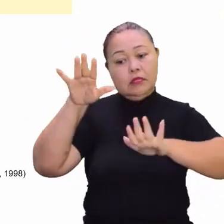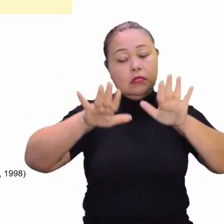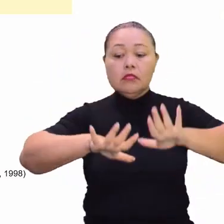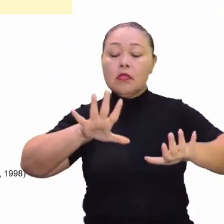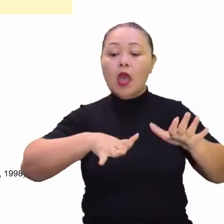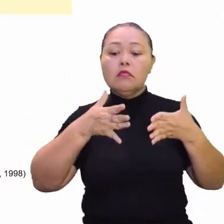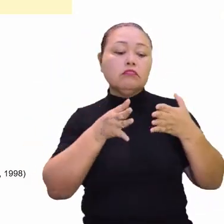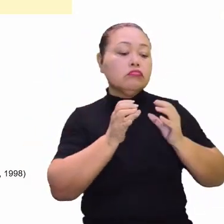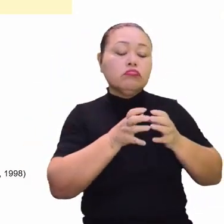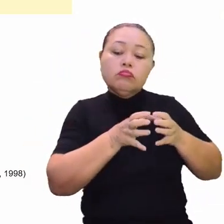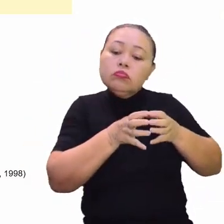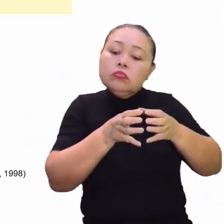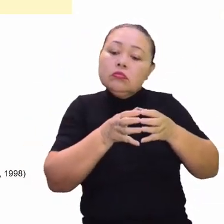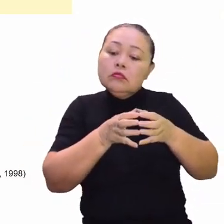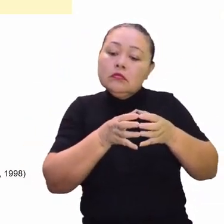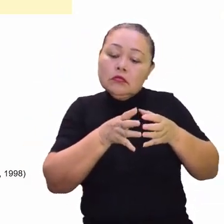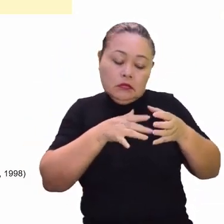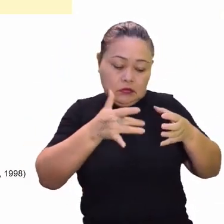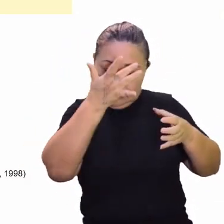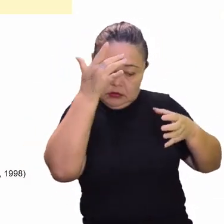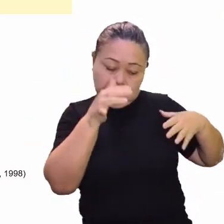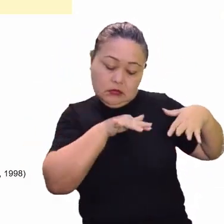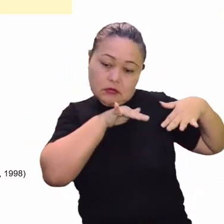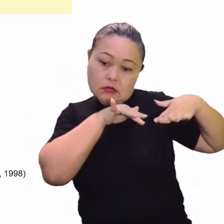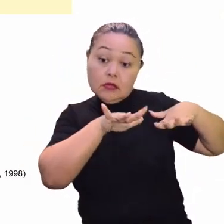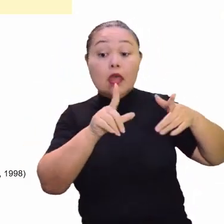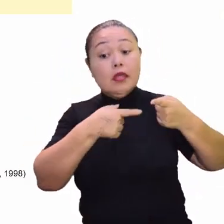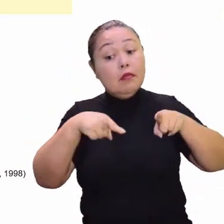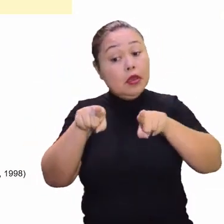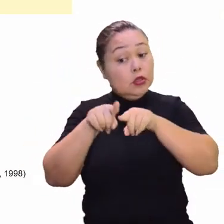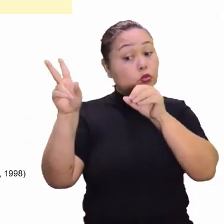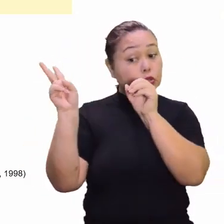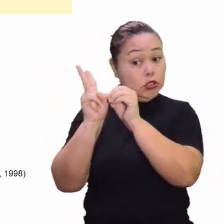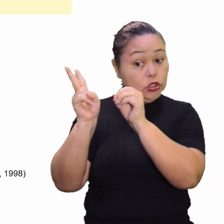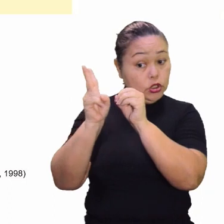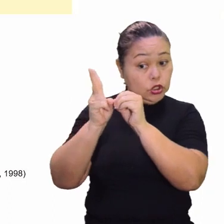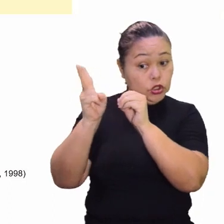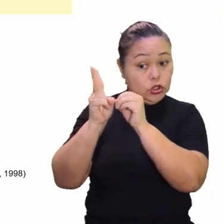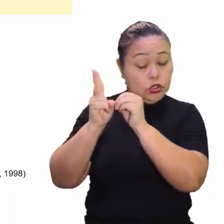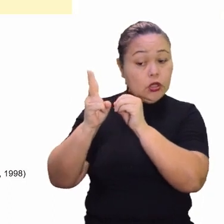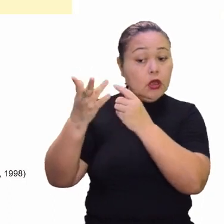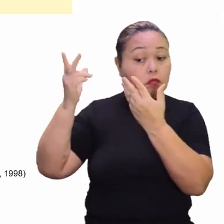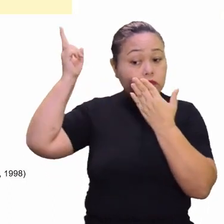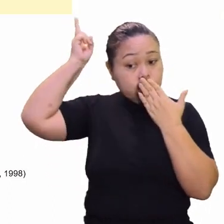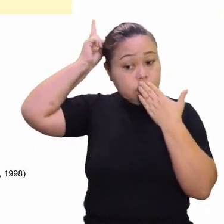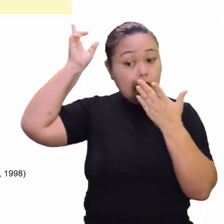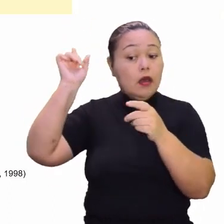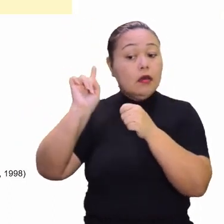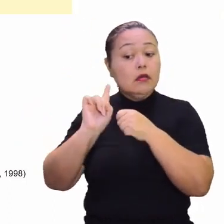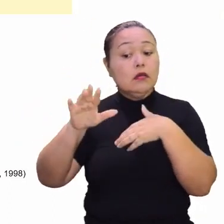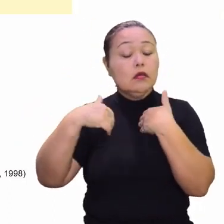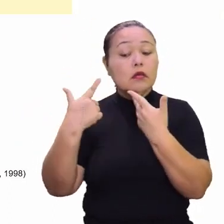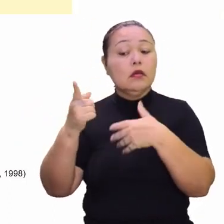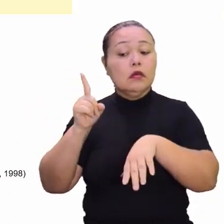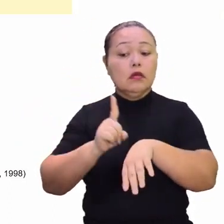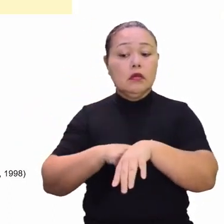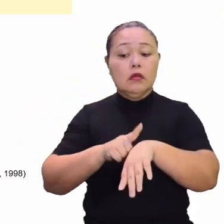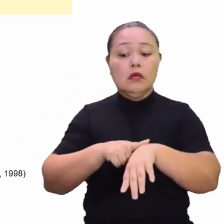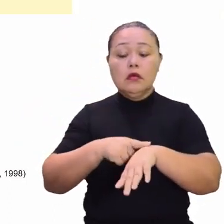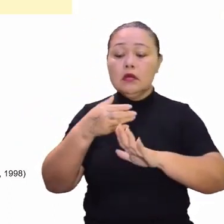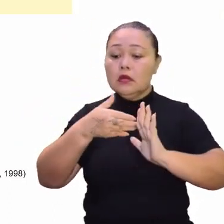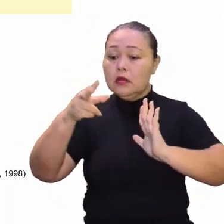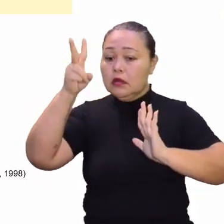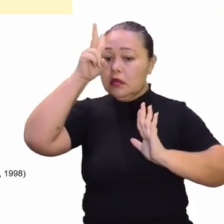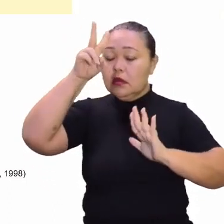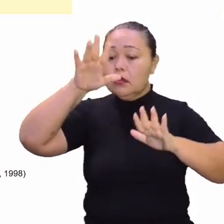algumas expedições e a gente tinha também os indígenas, mas que a gente sabe que nesse momento da